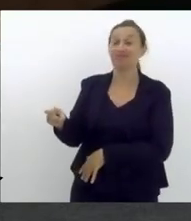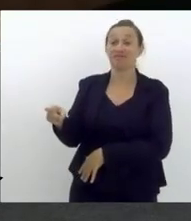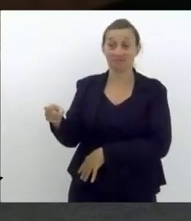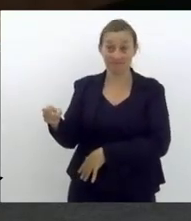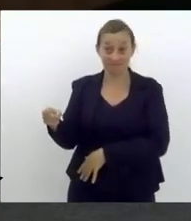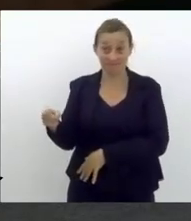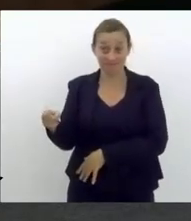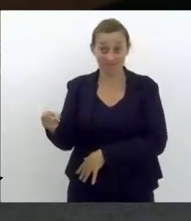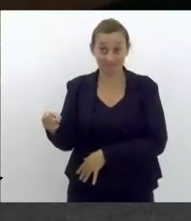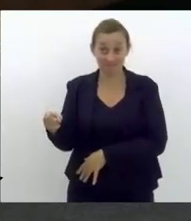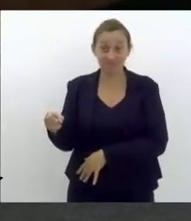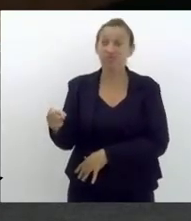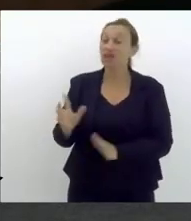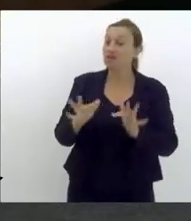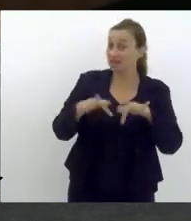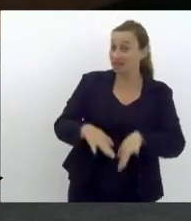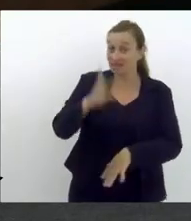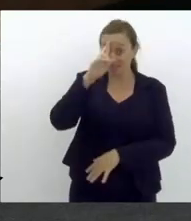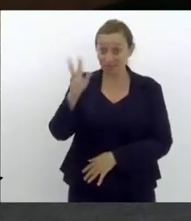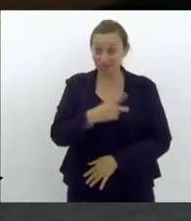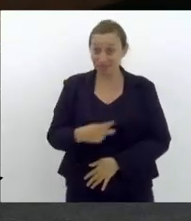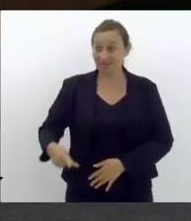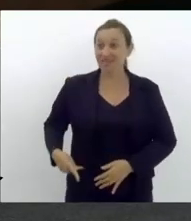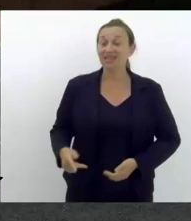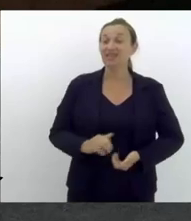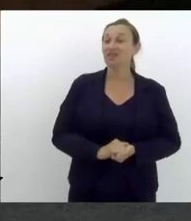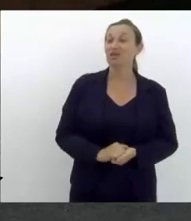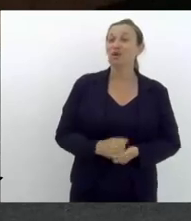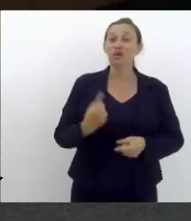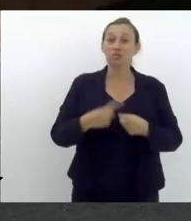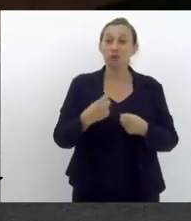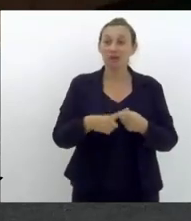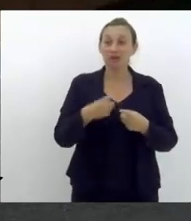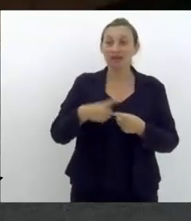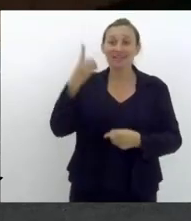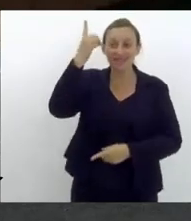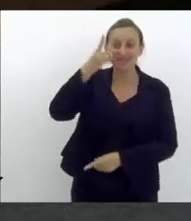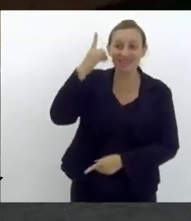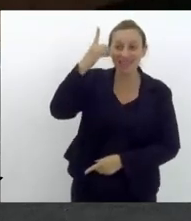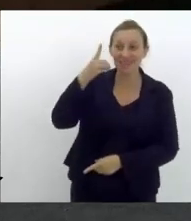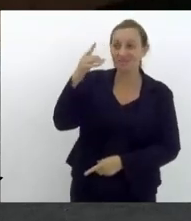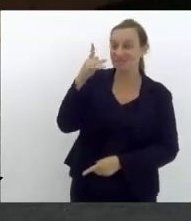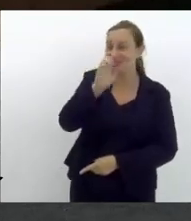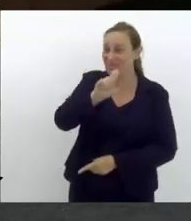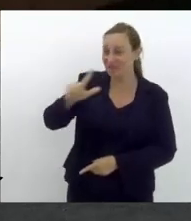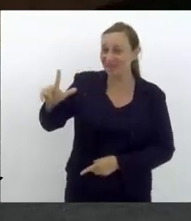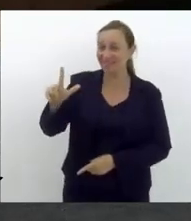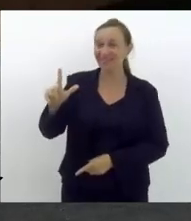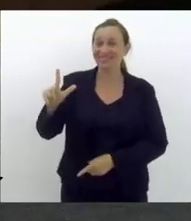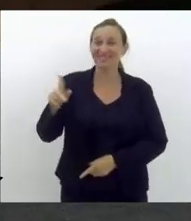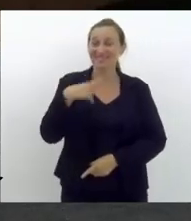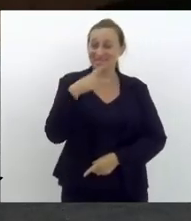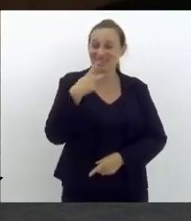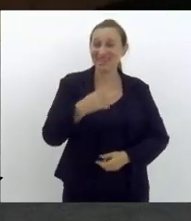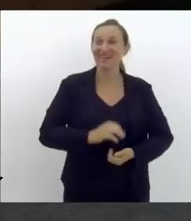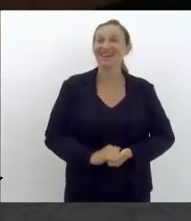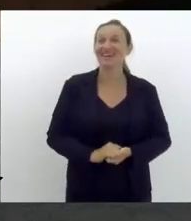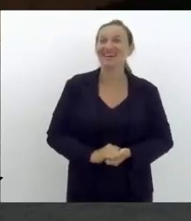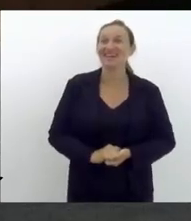e concluiu o seu presidente porque o deputado Paul Bell em sua fala